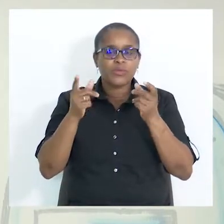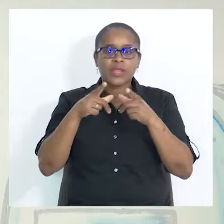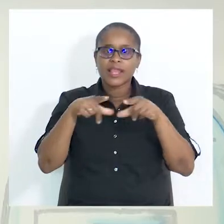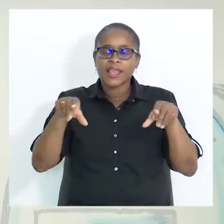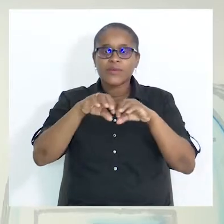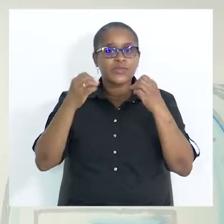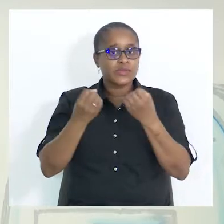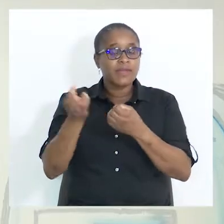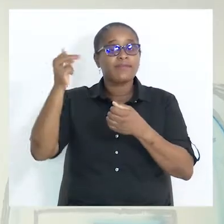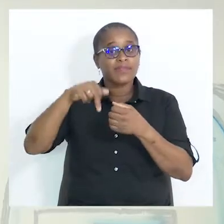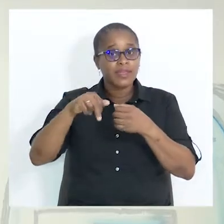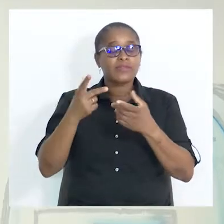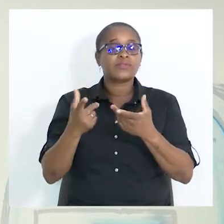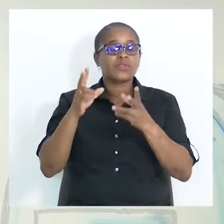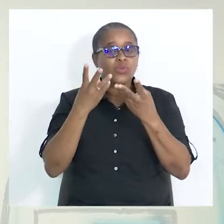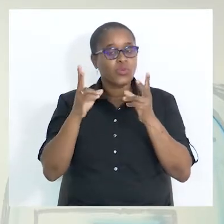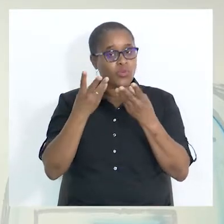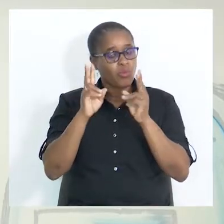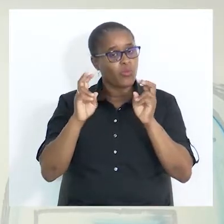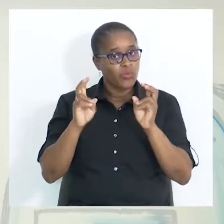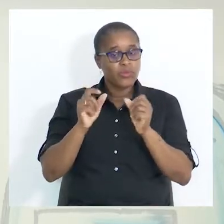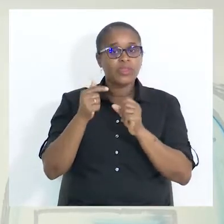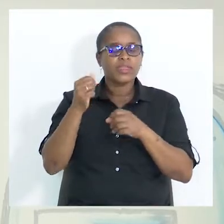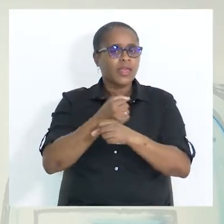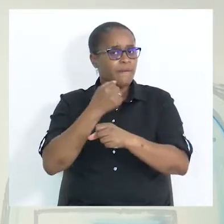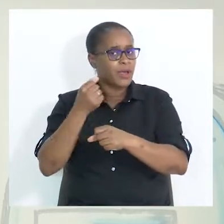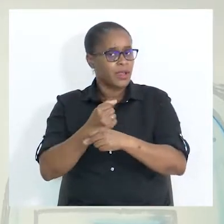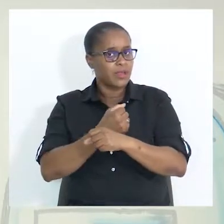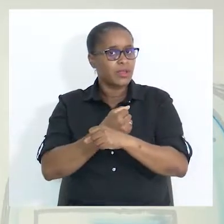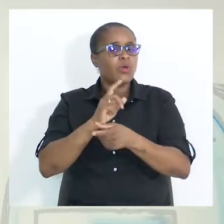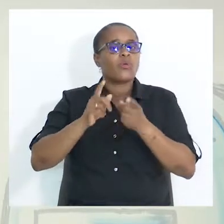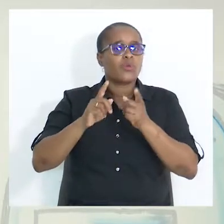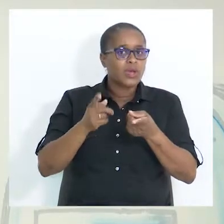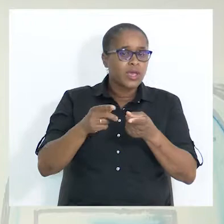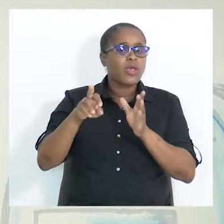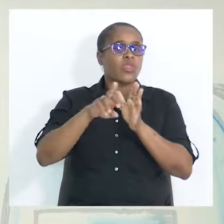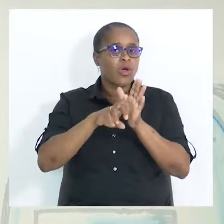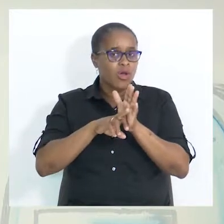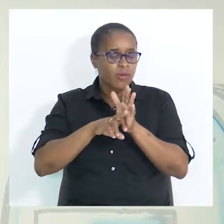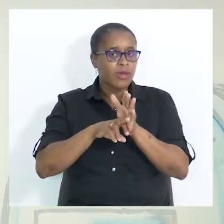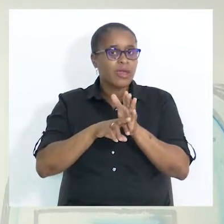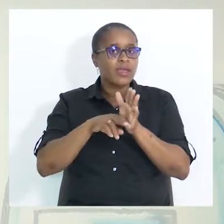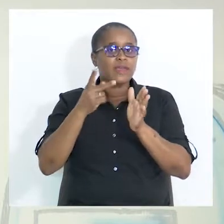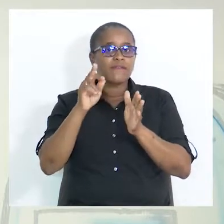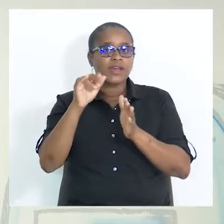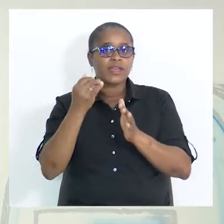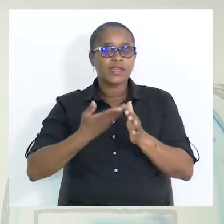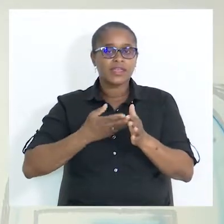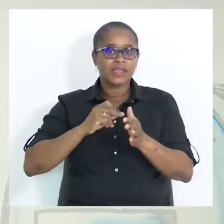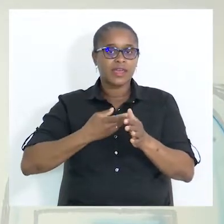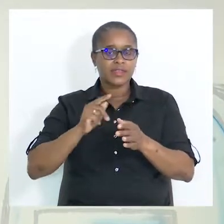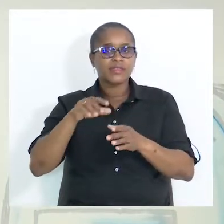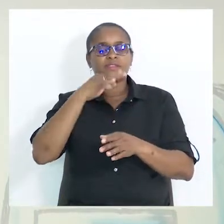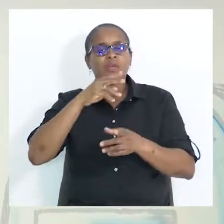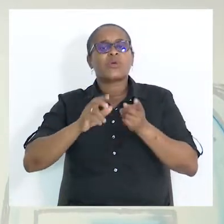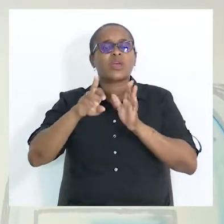Língua e Sociedade, e dentro desse grande conteúdo trabalhou-se aquilo que é norma e variedades. Dissemos o que é